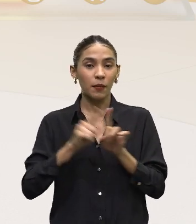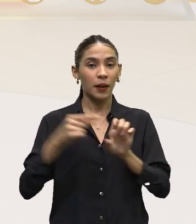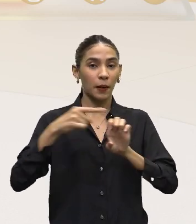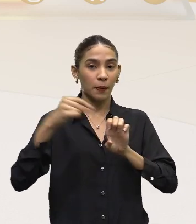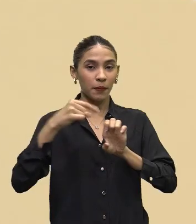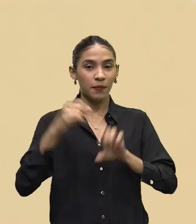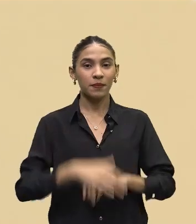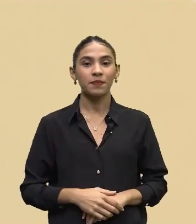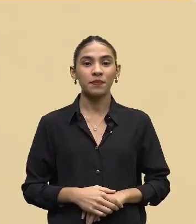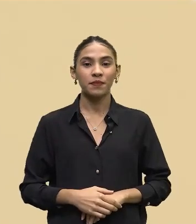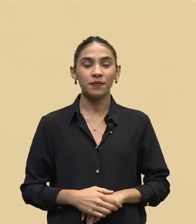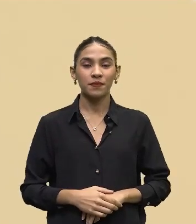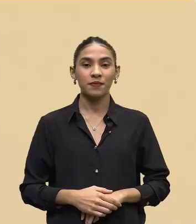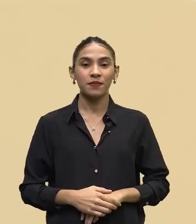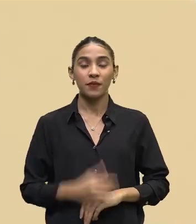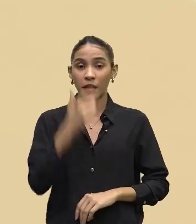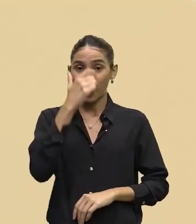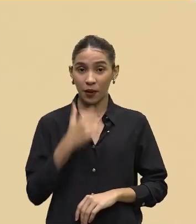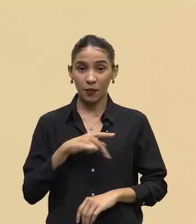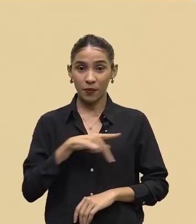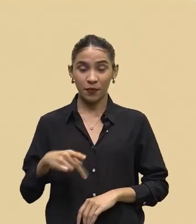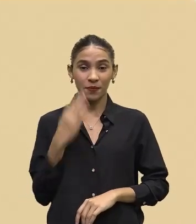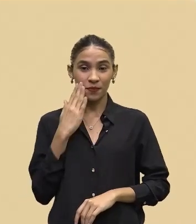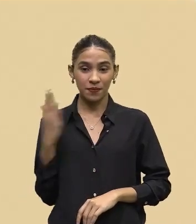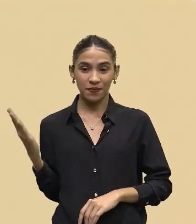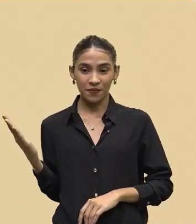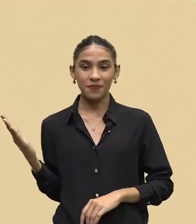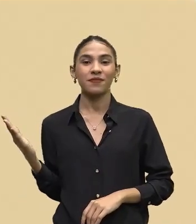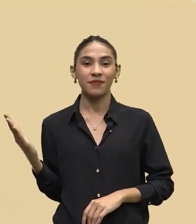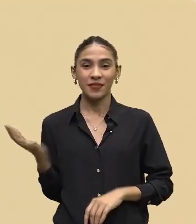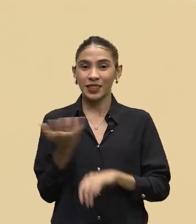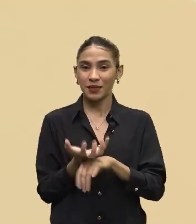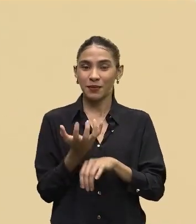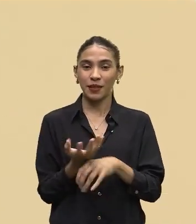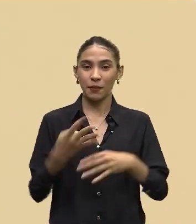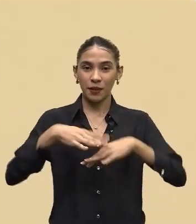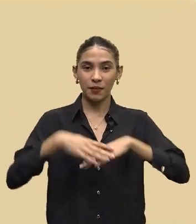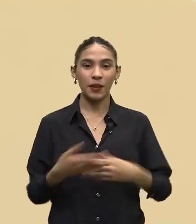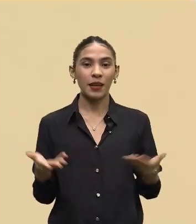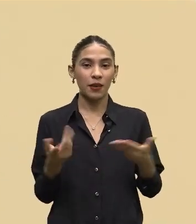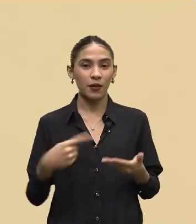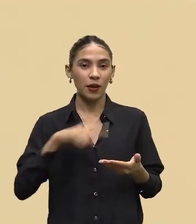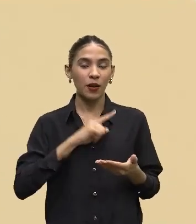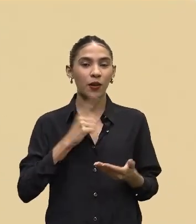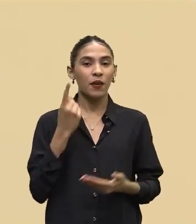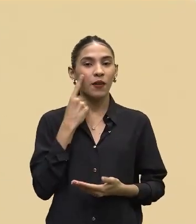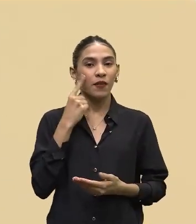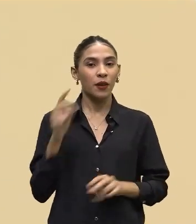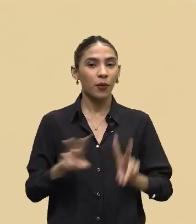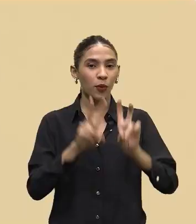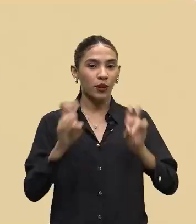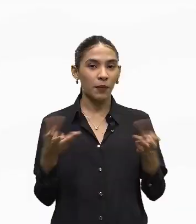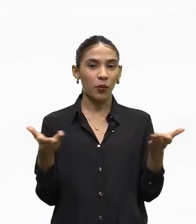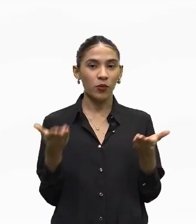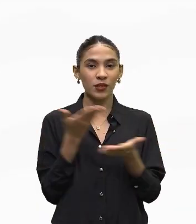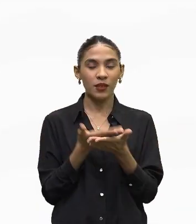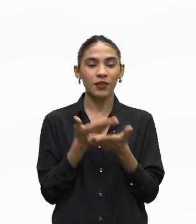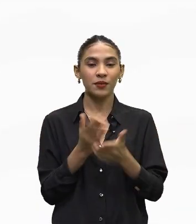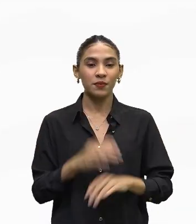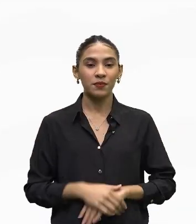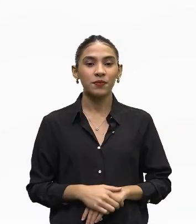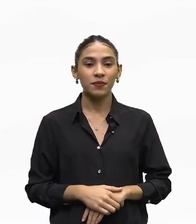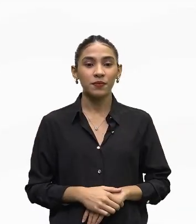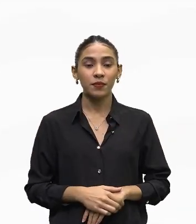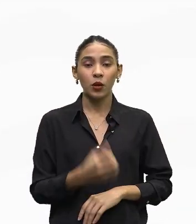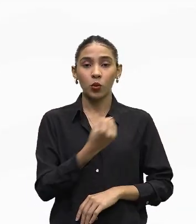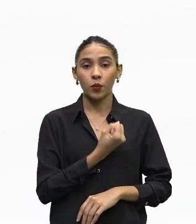Empreendedora. Eu sou a professora Manuela Franco de Matemática e agora a gente vai ver o tema da nossa aula.